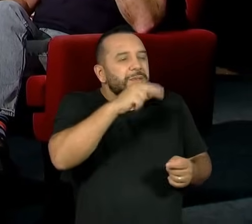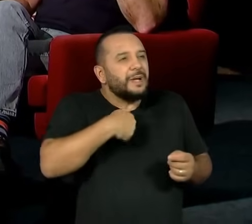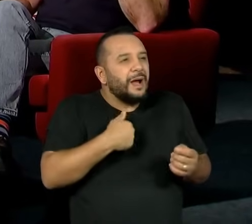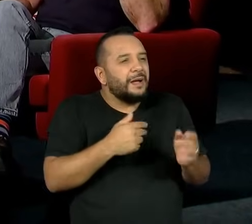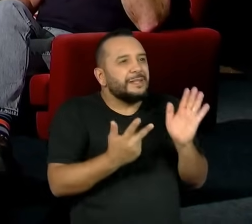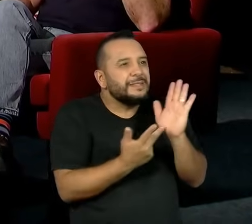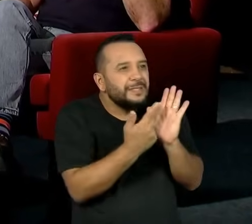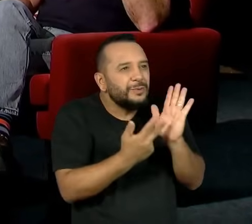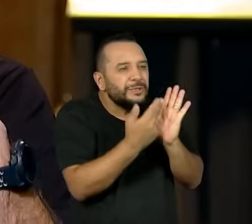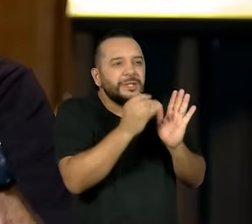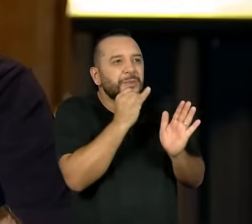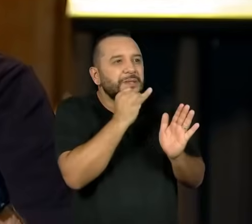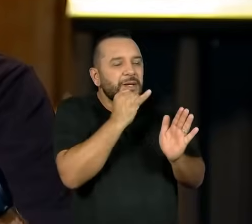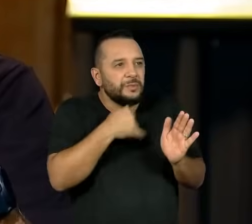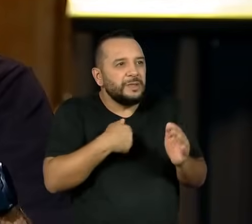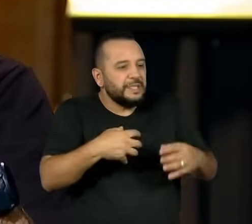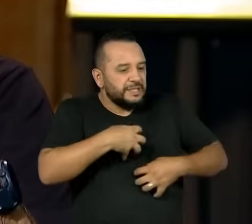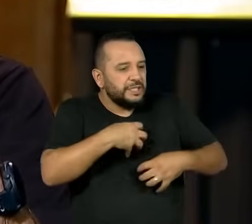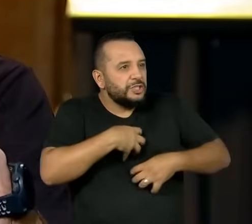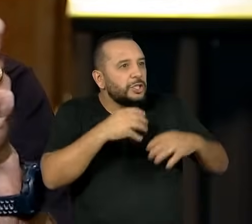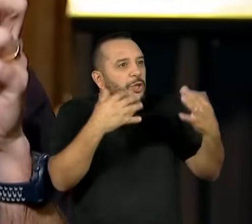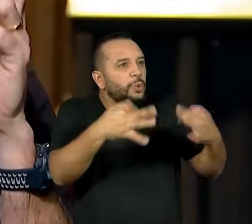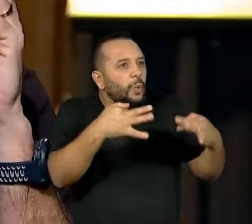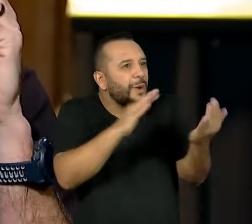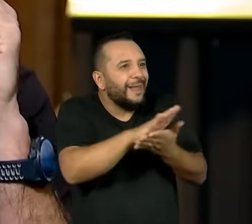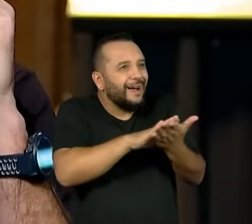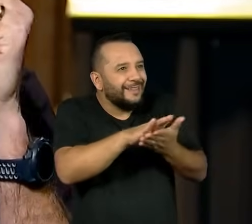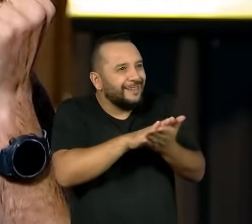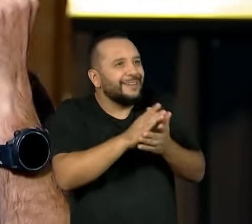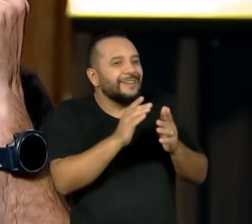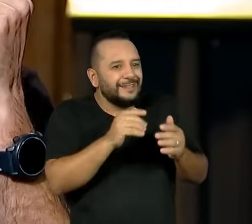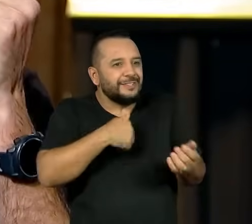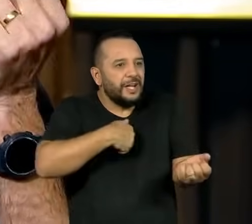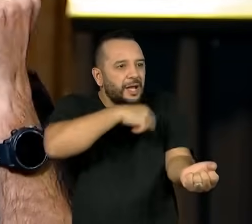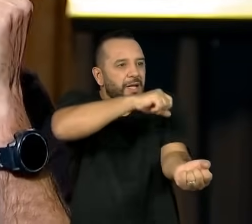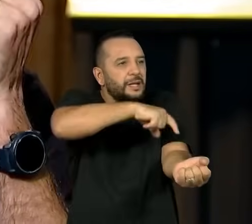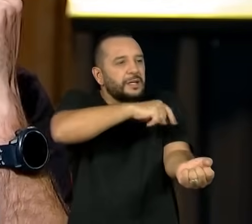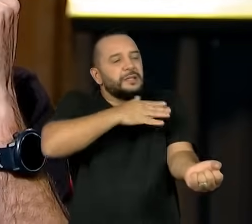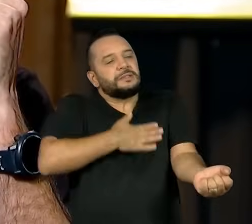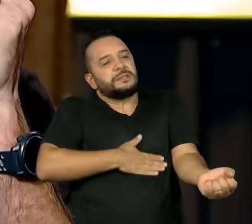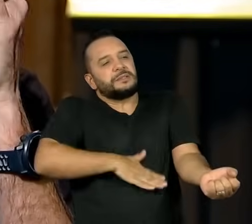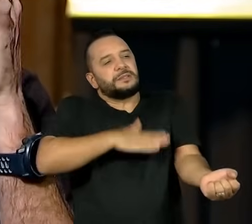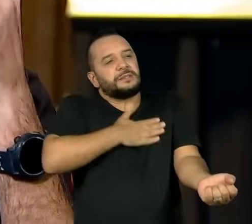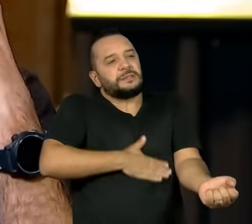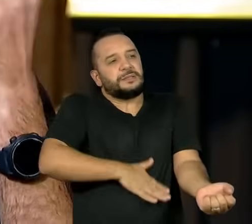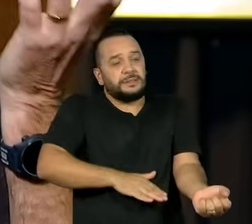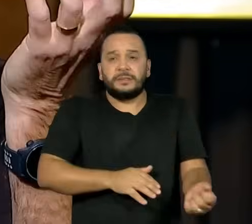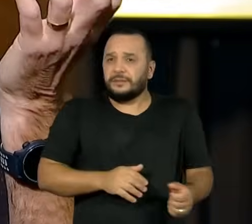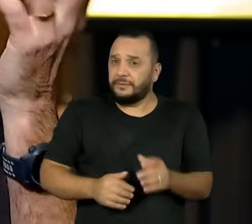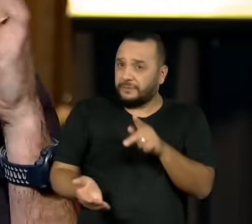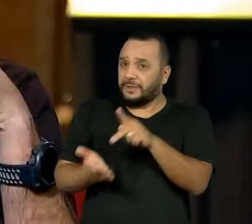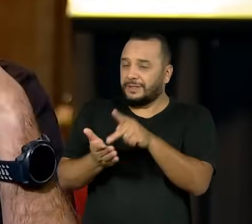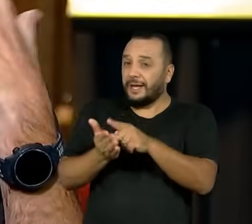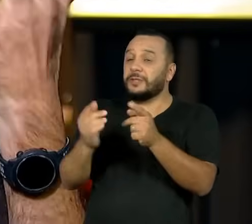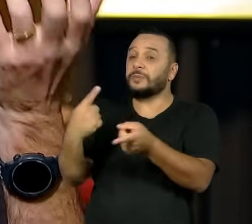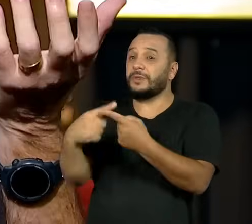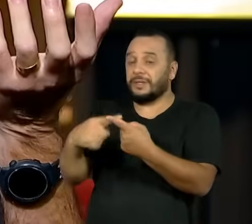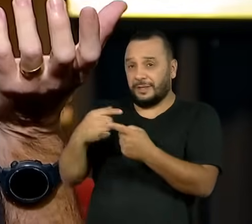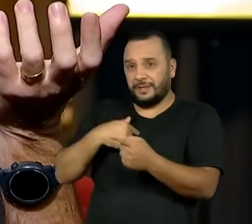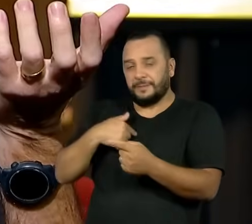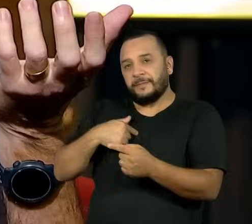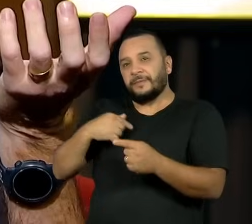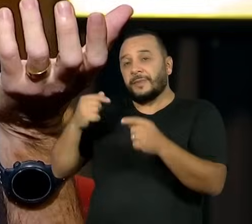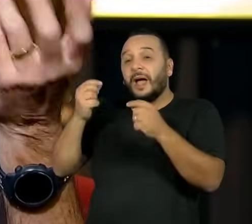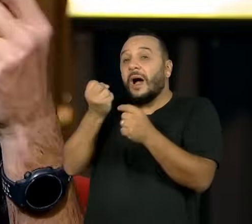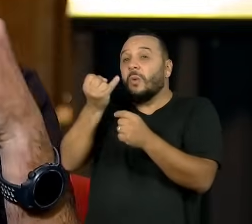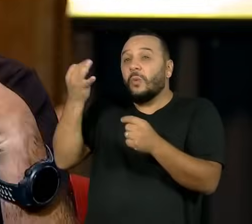utilizado. Não porque ela é um anestésico, mas porque ela modula certos centros cerebrais ou certos